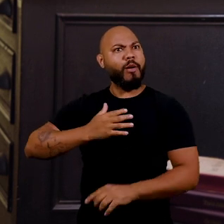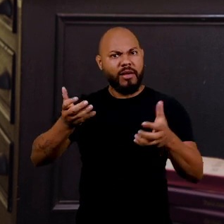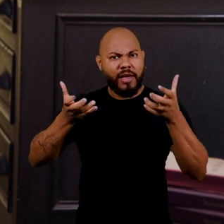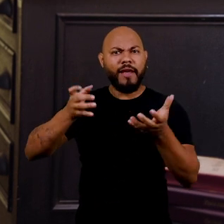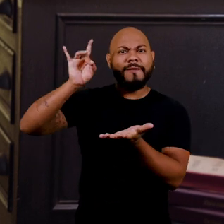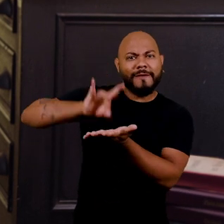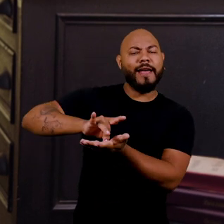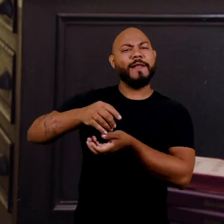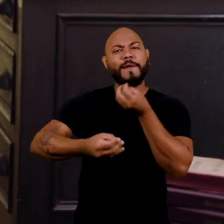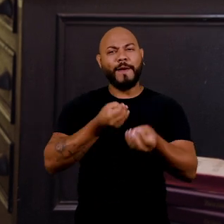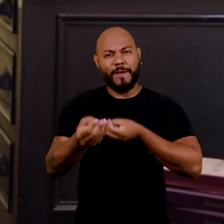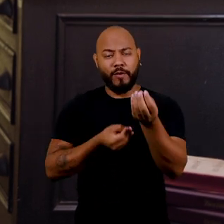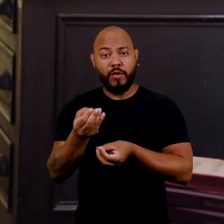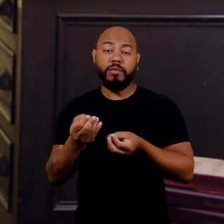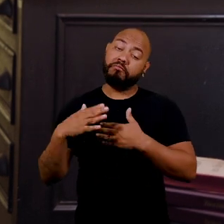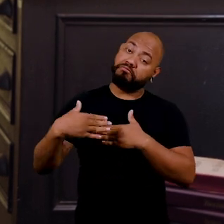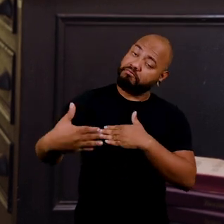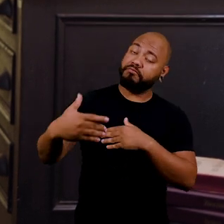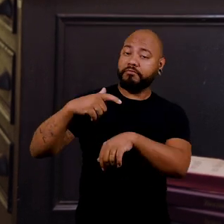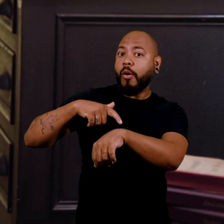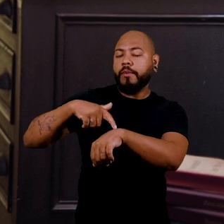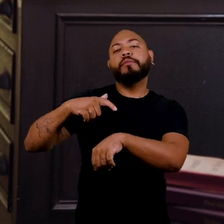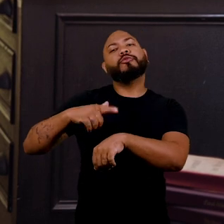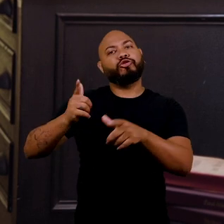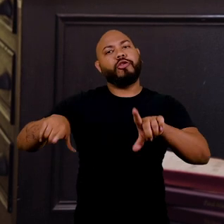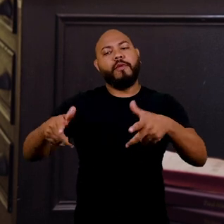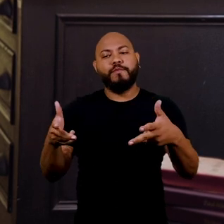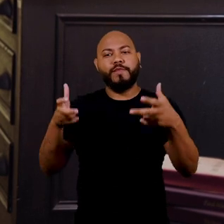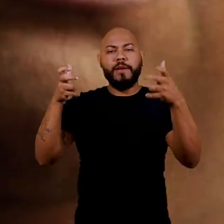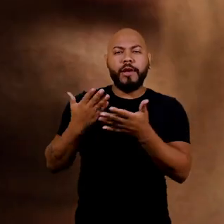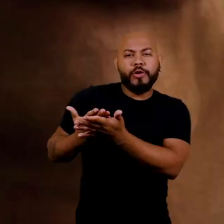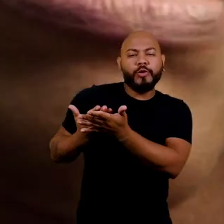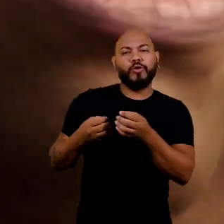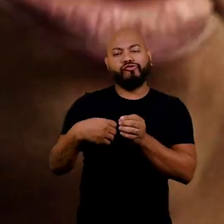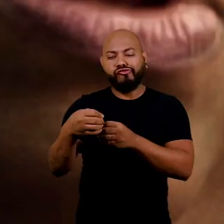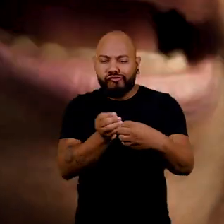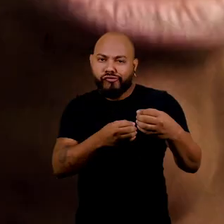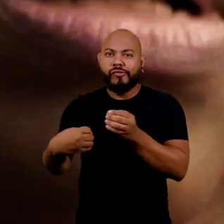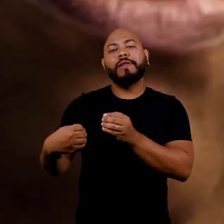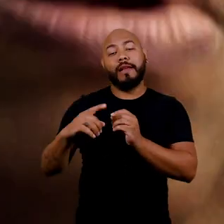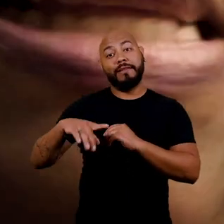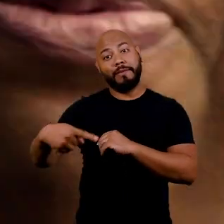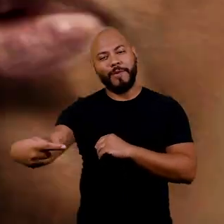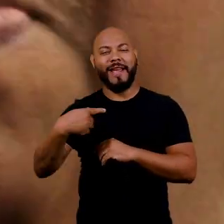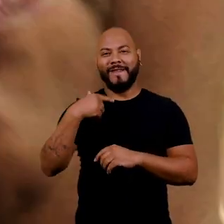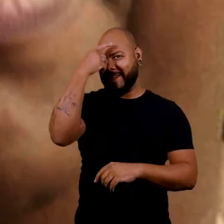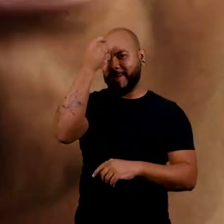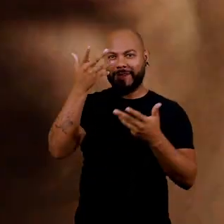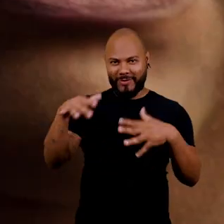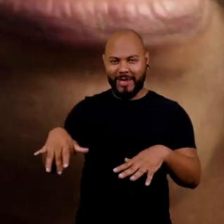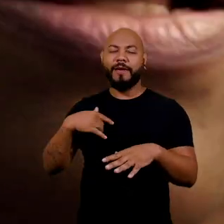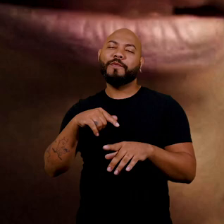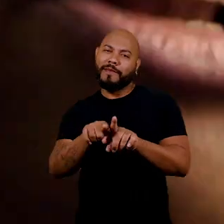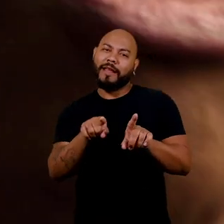quero entender o que é isso. E eu, a partir desse momento, eu quis perseguir o estudo das células. Então, quando eu cheguei na faculdade, né, por exemplo, como minha